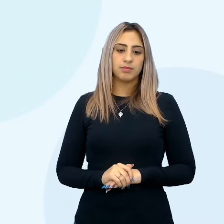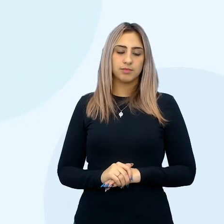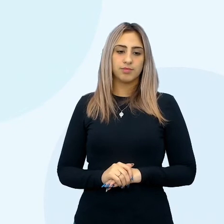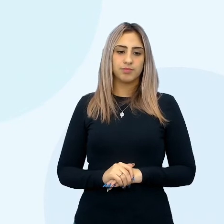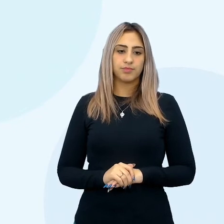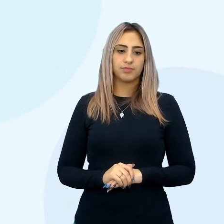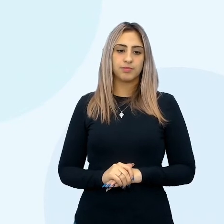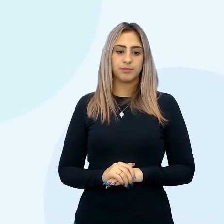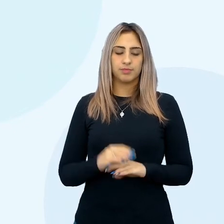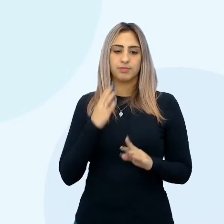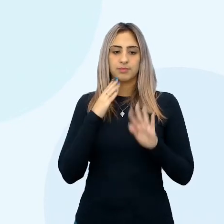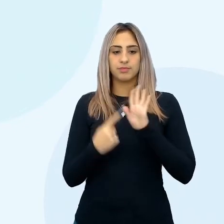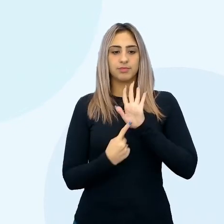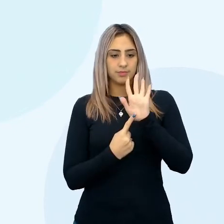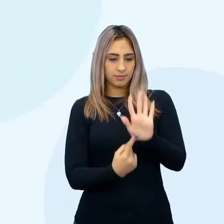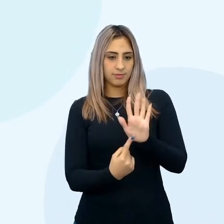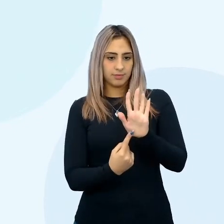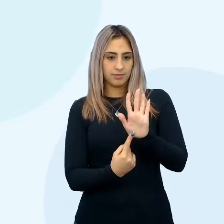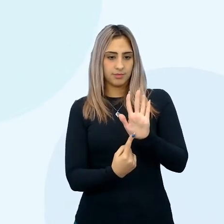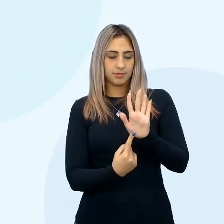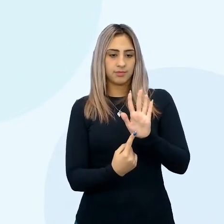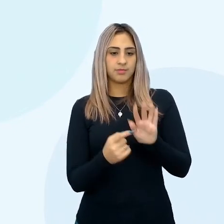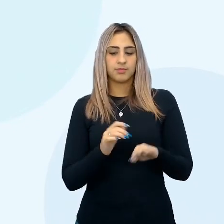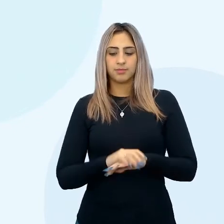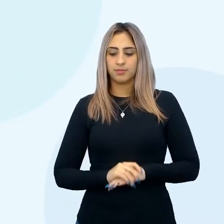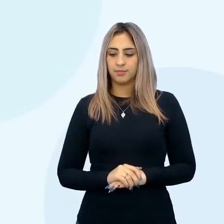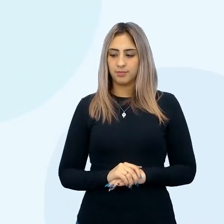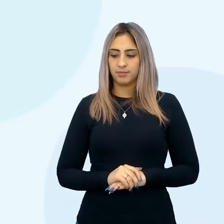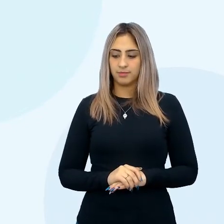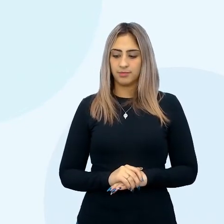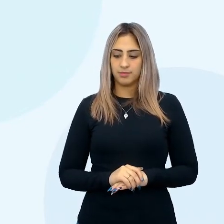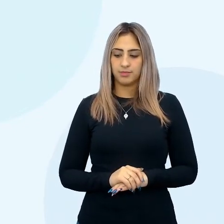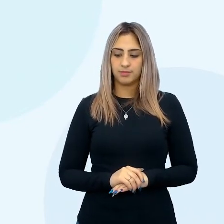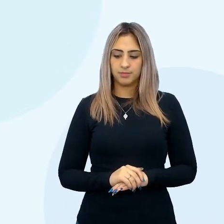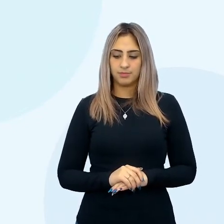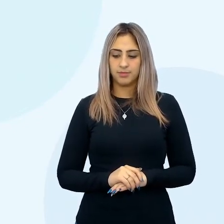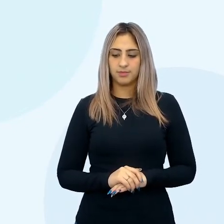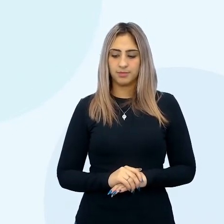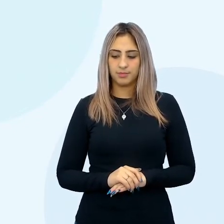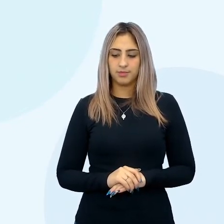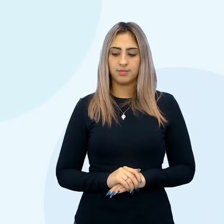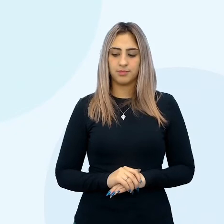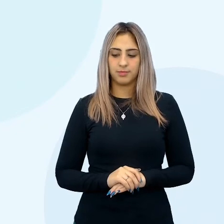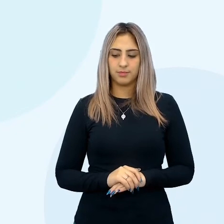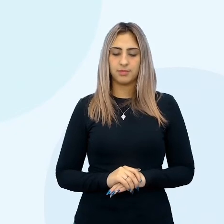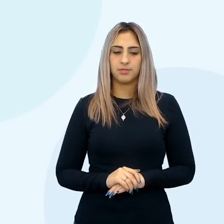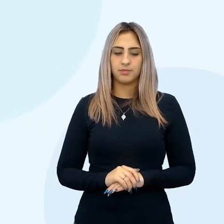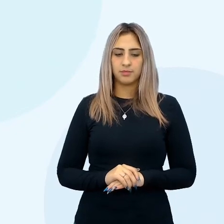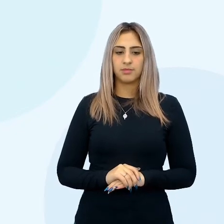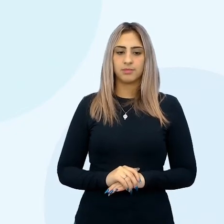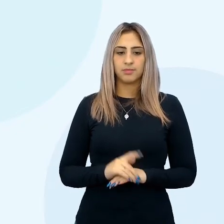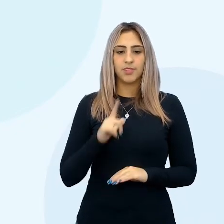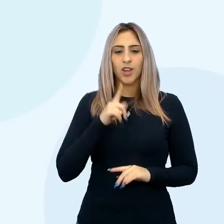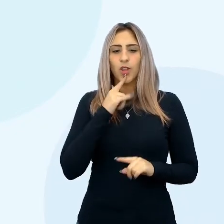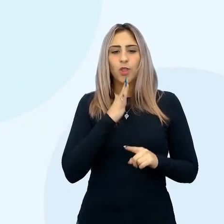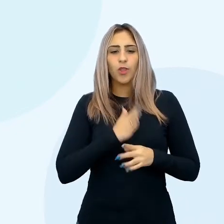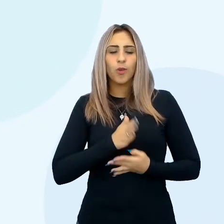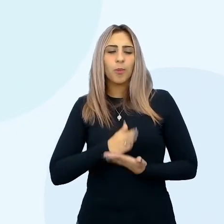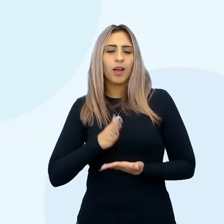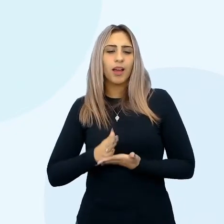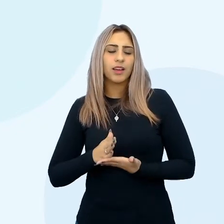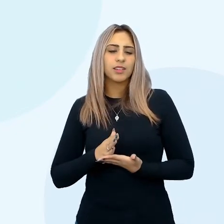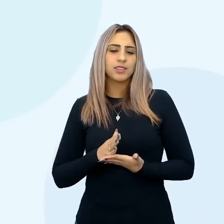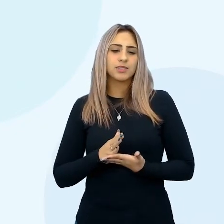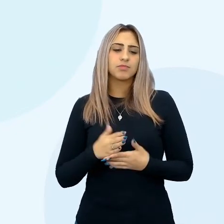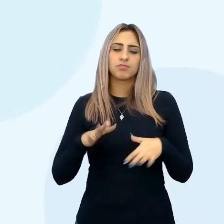polegar, é o opositor, né? Sim, vai falar do ciclo do tomate ali, né? O tomate Mas não é bem